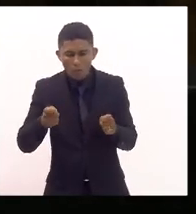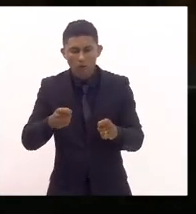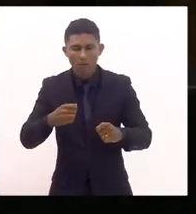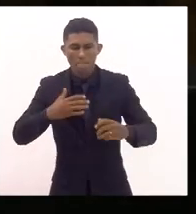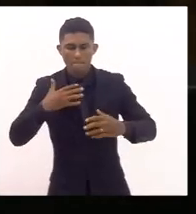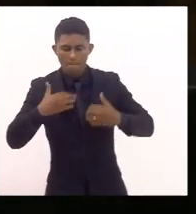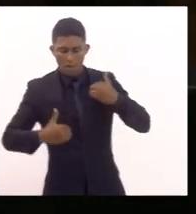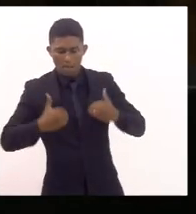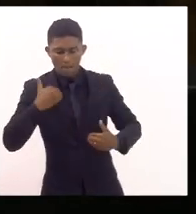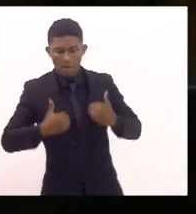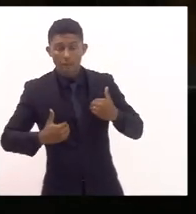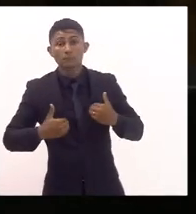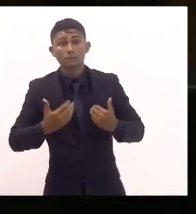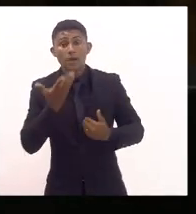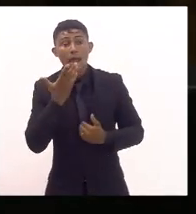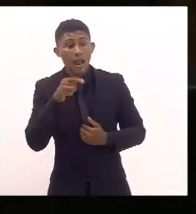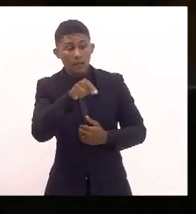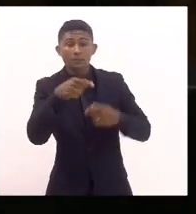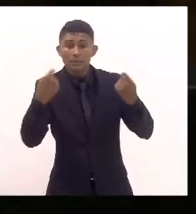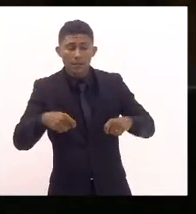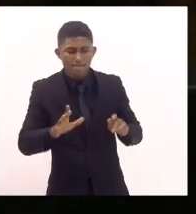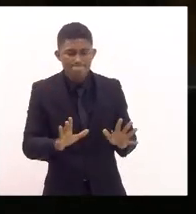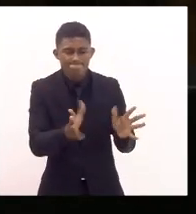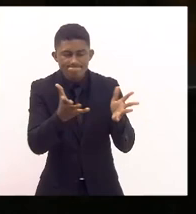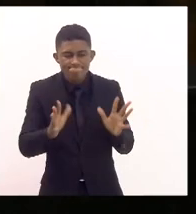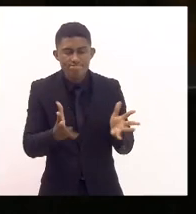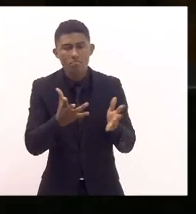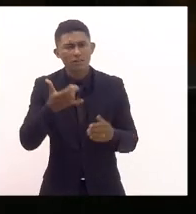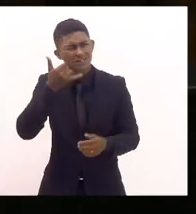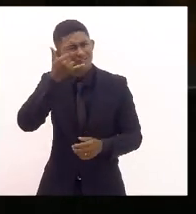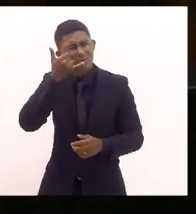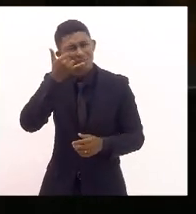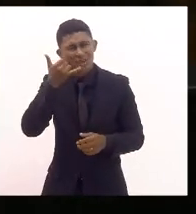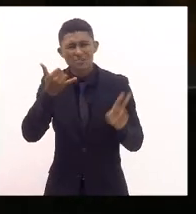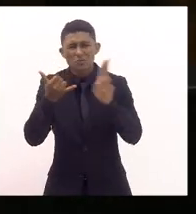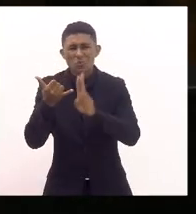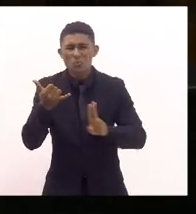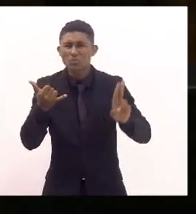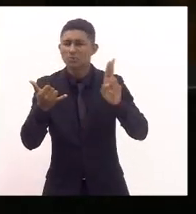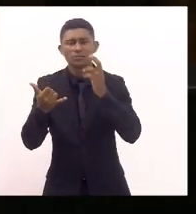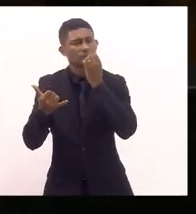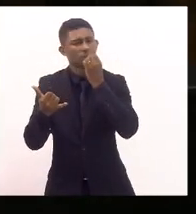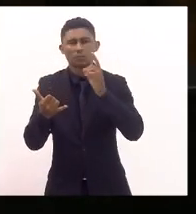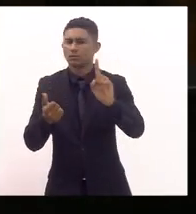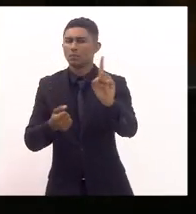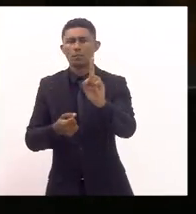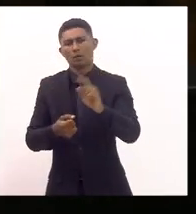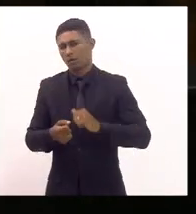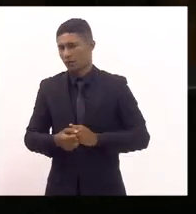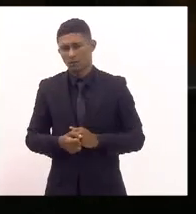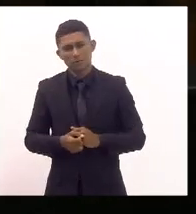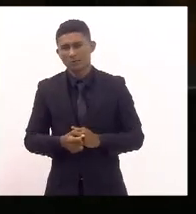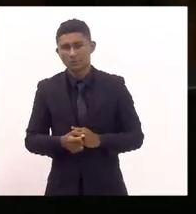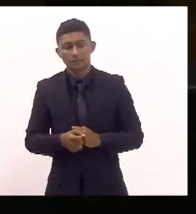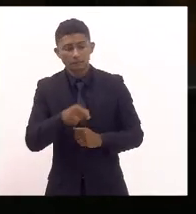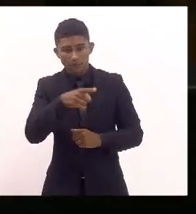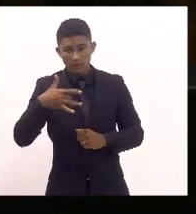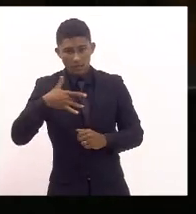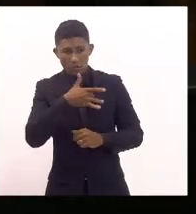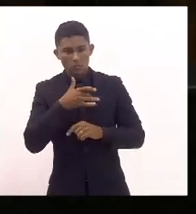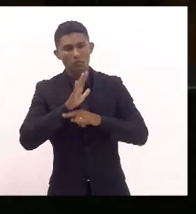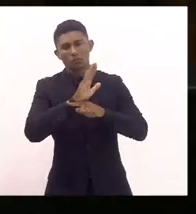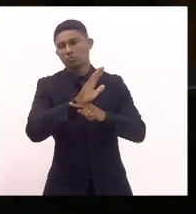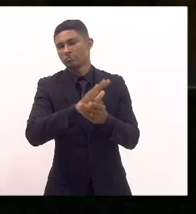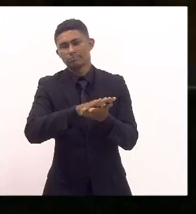estímulo ela não o uso do celular não faz bem Com toda certeza a sua saúde